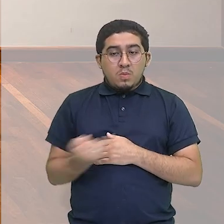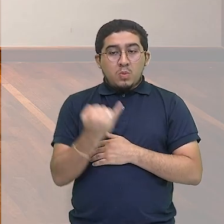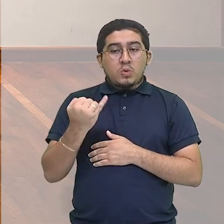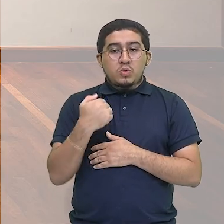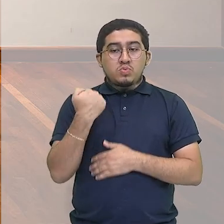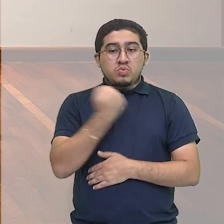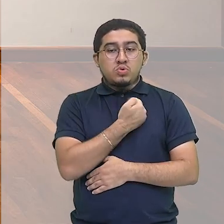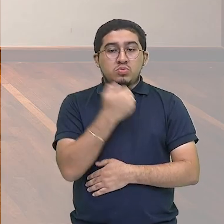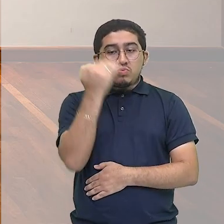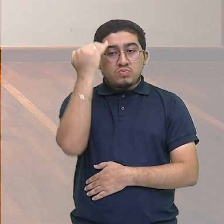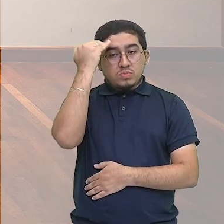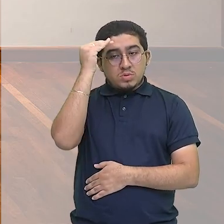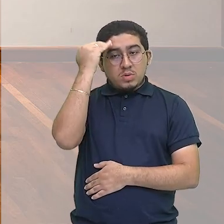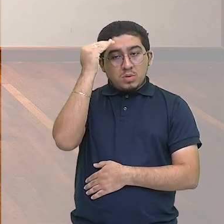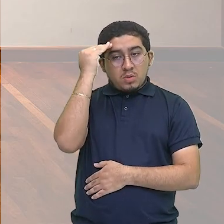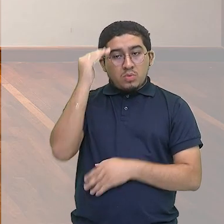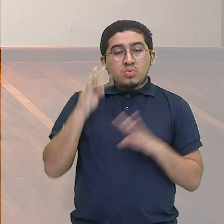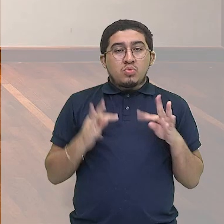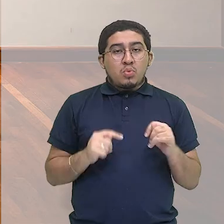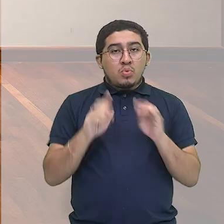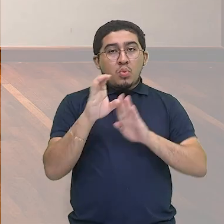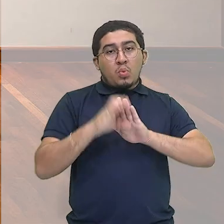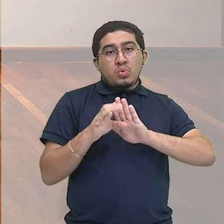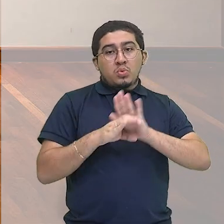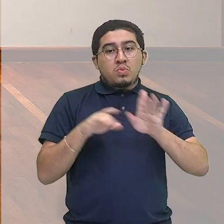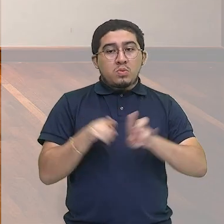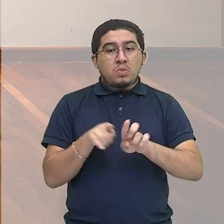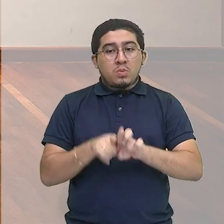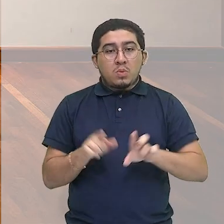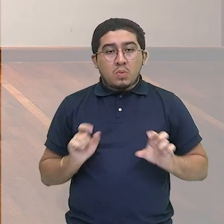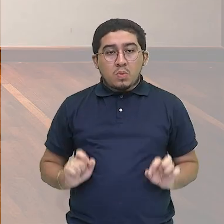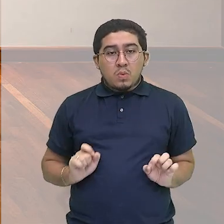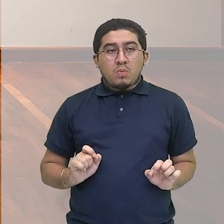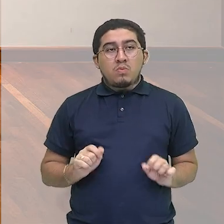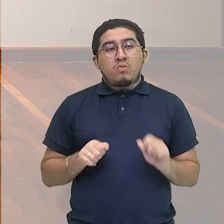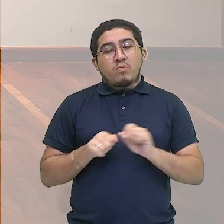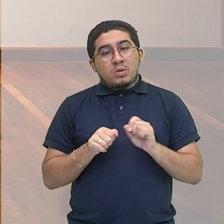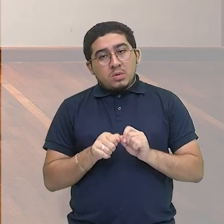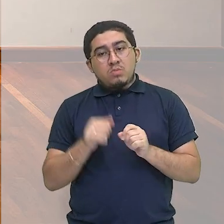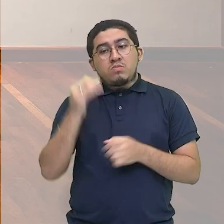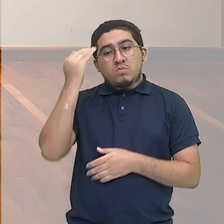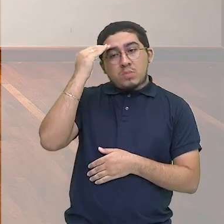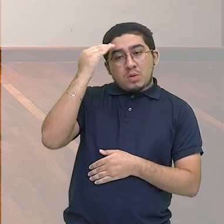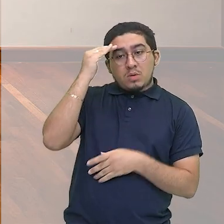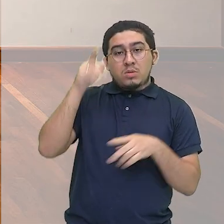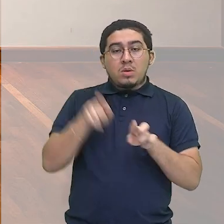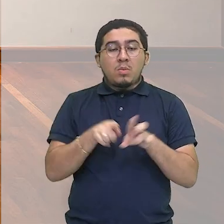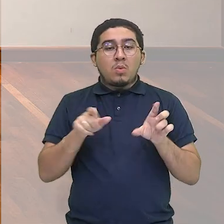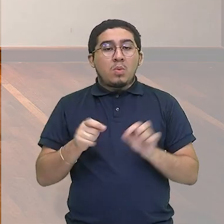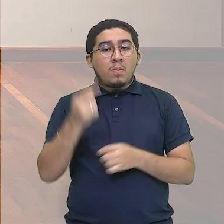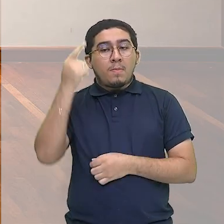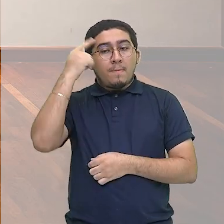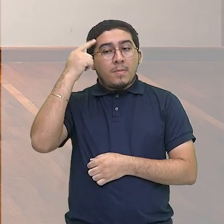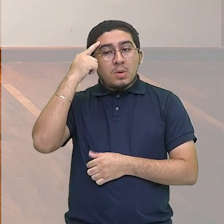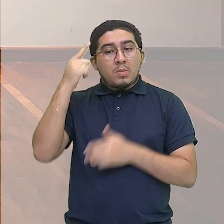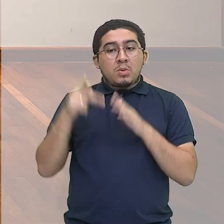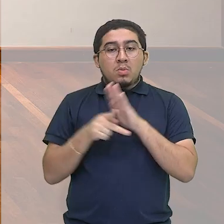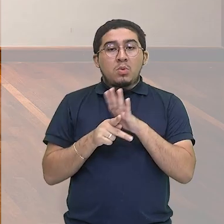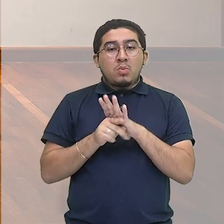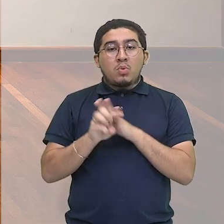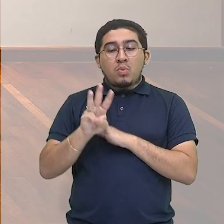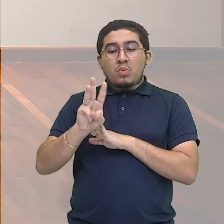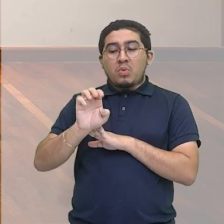compreender esses conceitos para fazer e compreender também o pensamento de Max